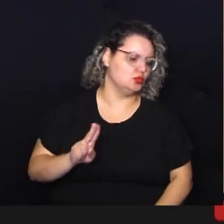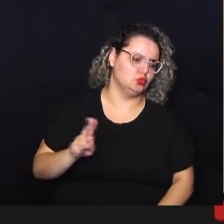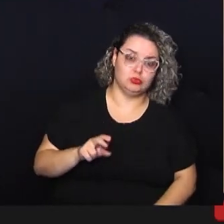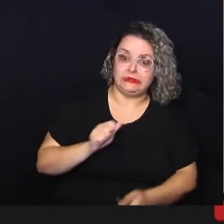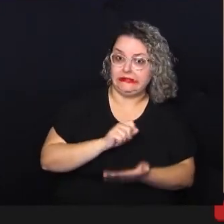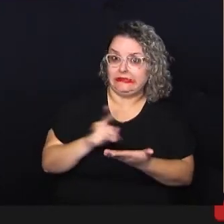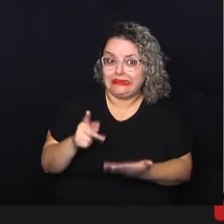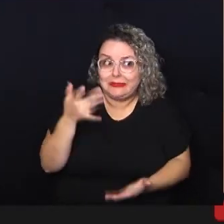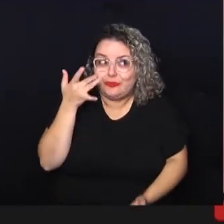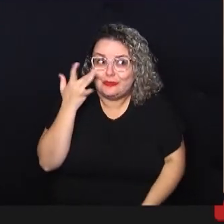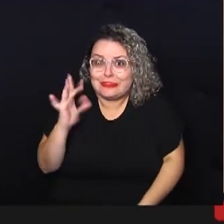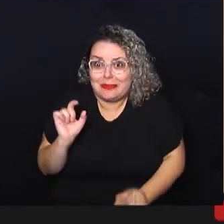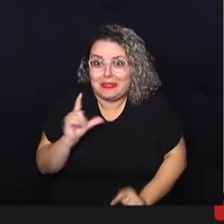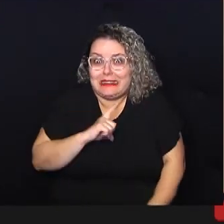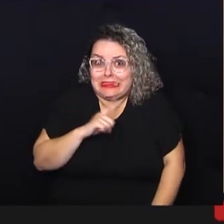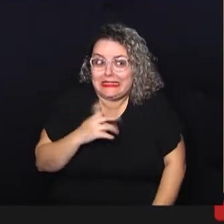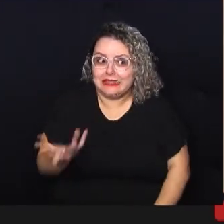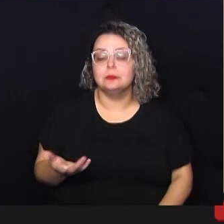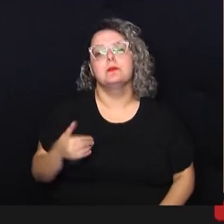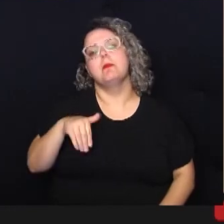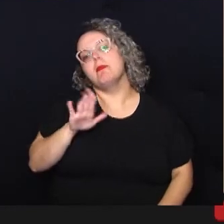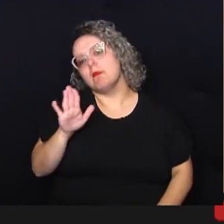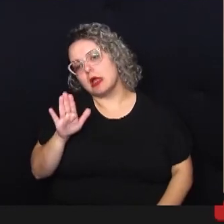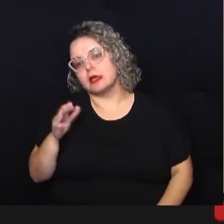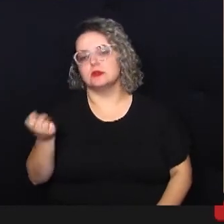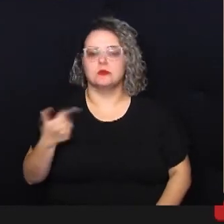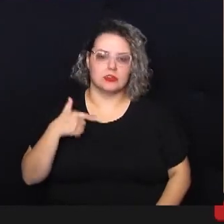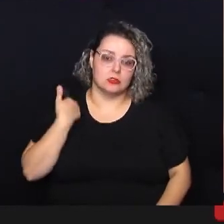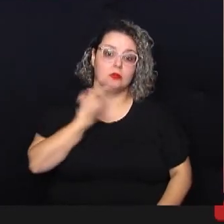sabe que existe. Eles sabem muito mais coisa que a gente.